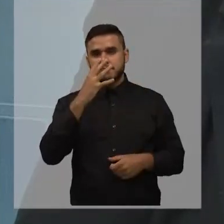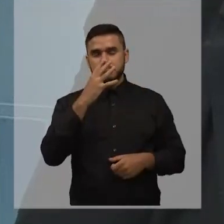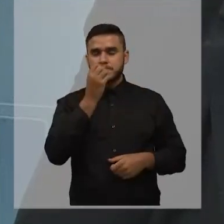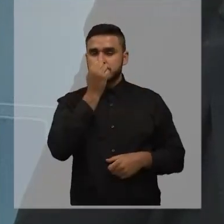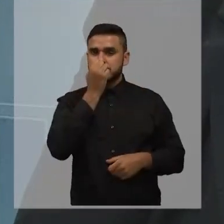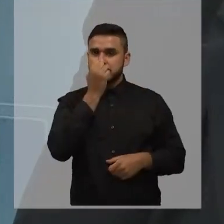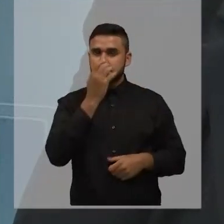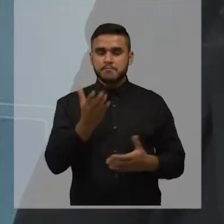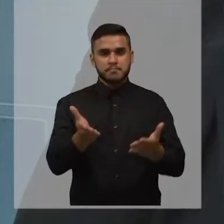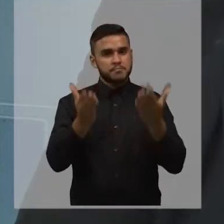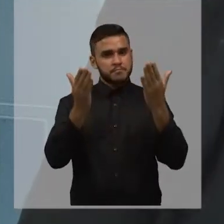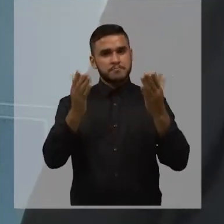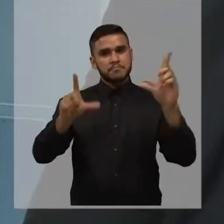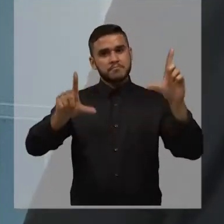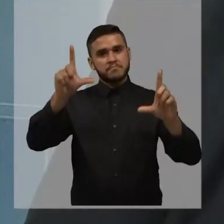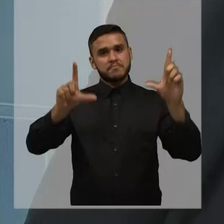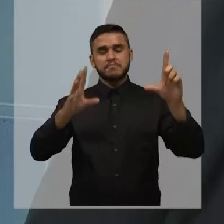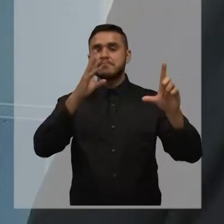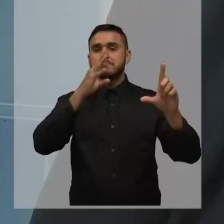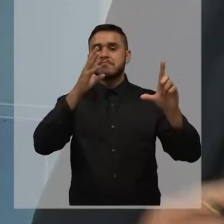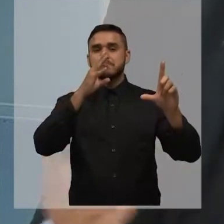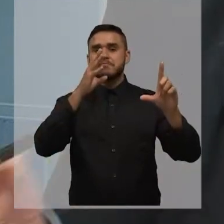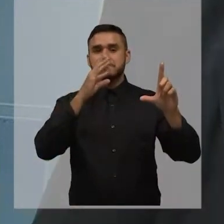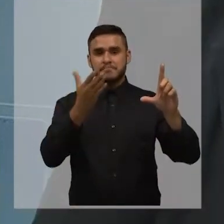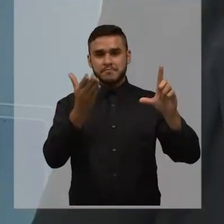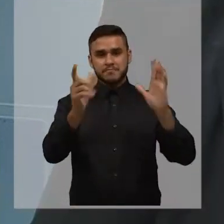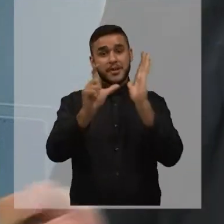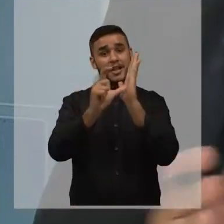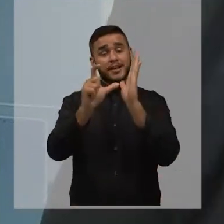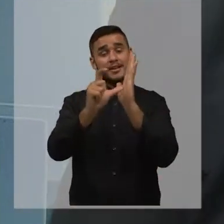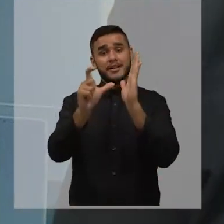pelo assinante telespectador, né? Antigamente dizia assinante, a gente estava